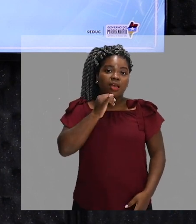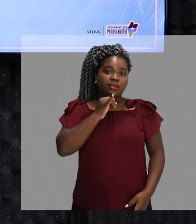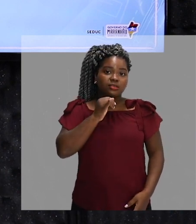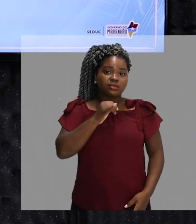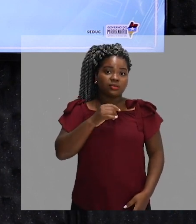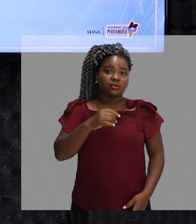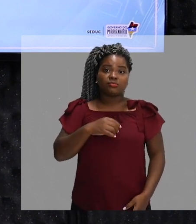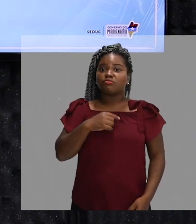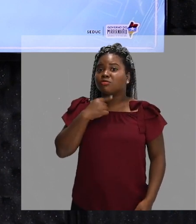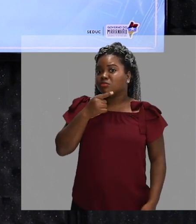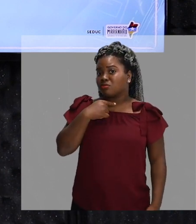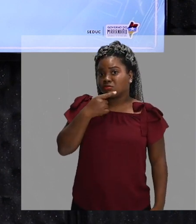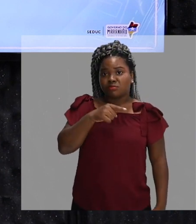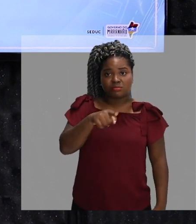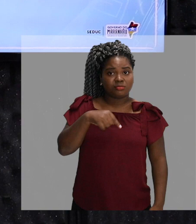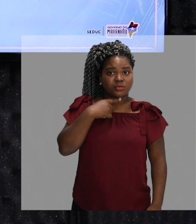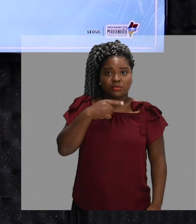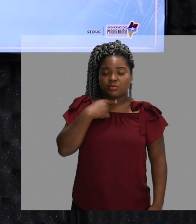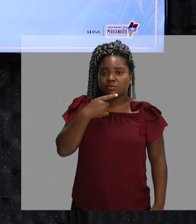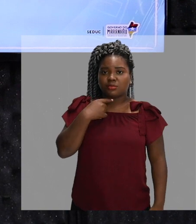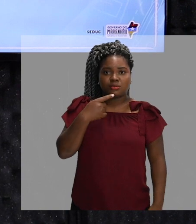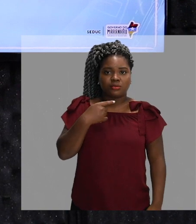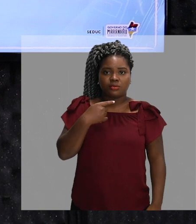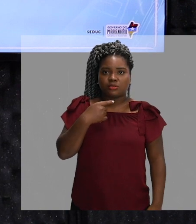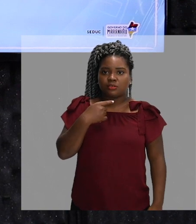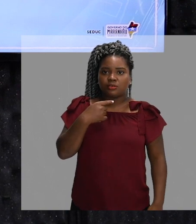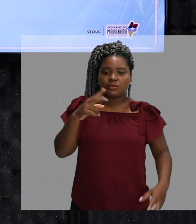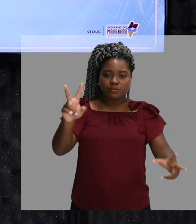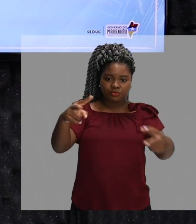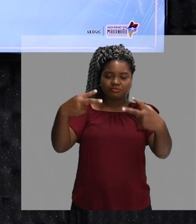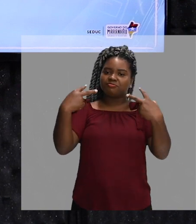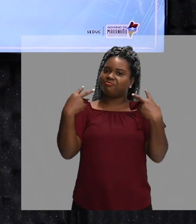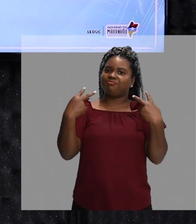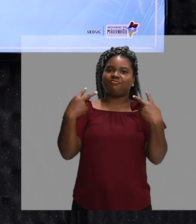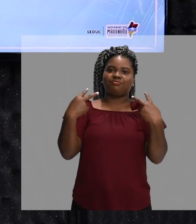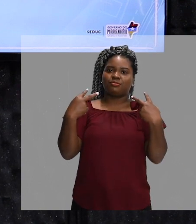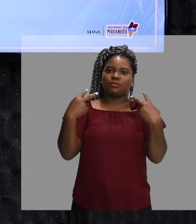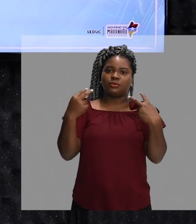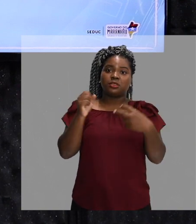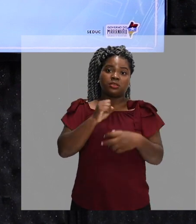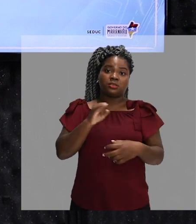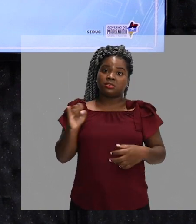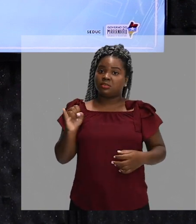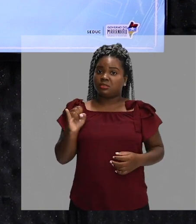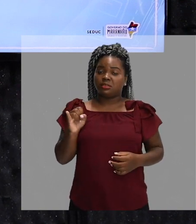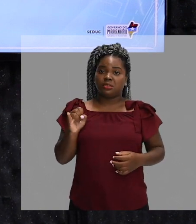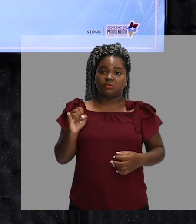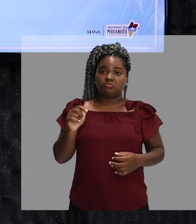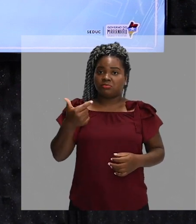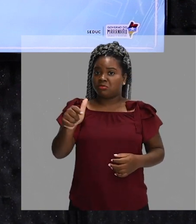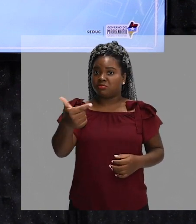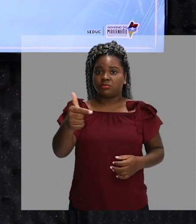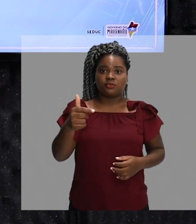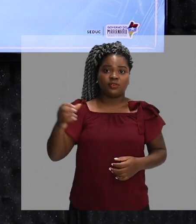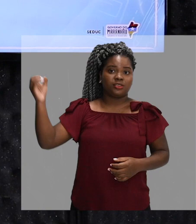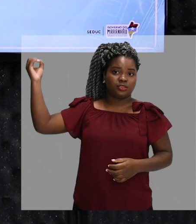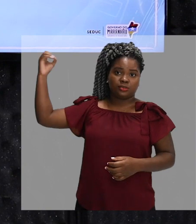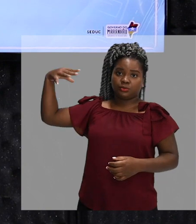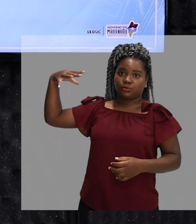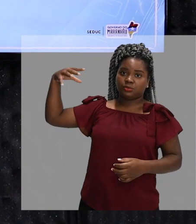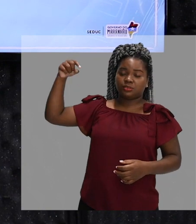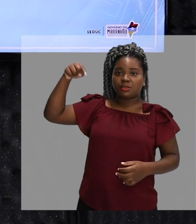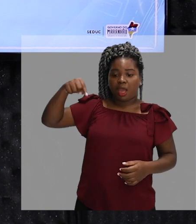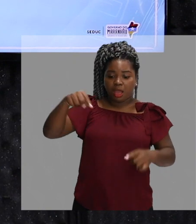momento se não houvesse iluminação nesse estúdio. Então, as imagens que são produzidas do